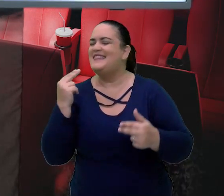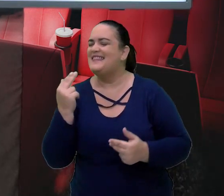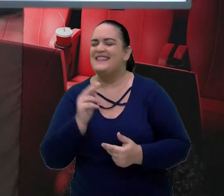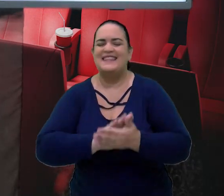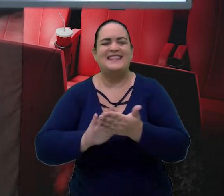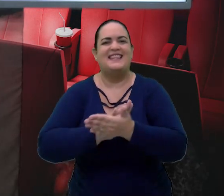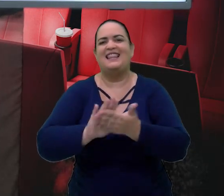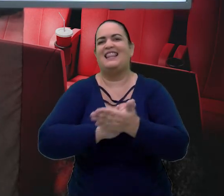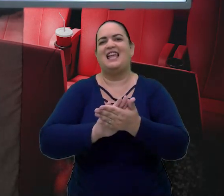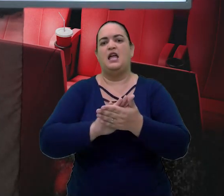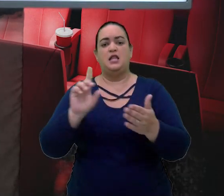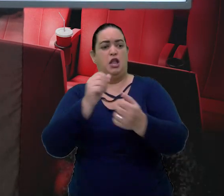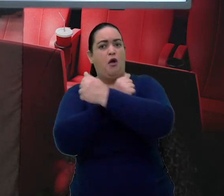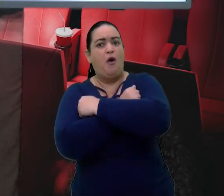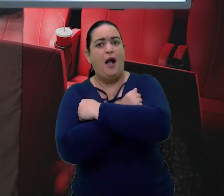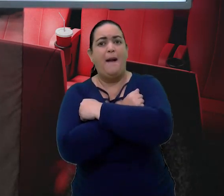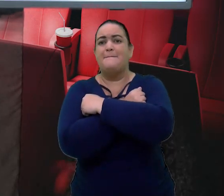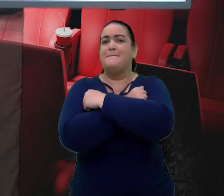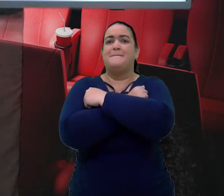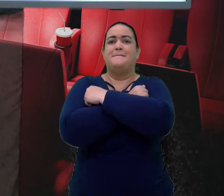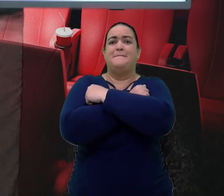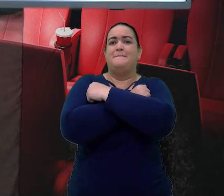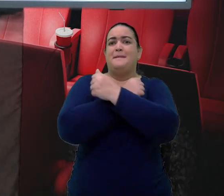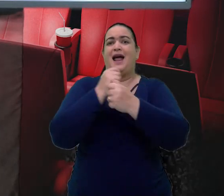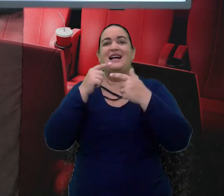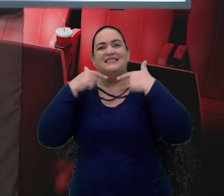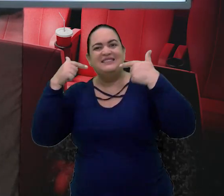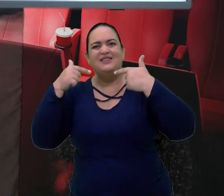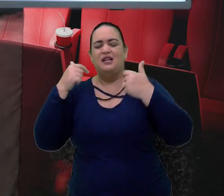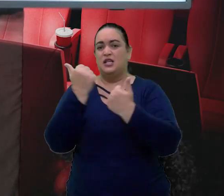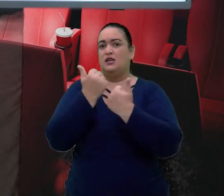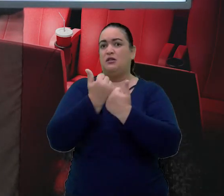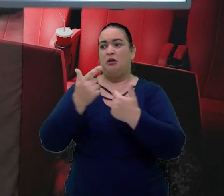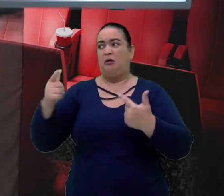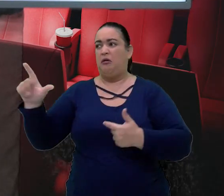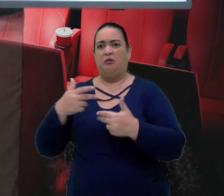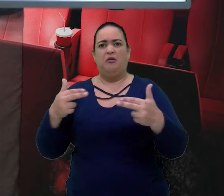nada substitui o nosso sorriso nos corredores da escola. Até breve.